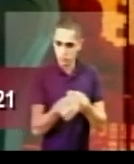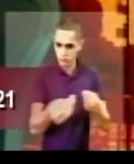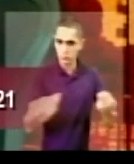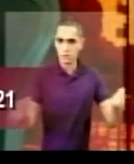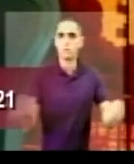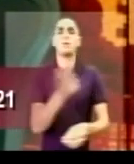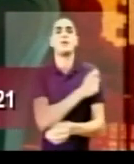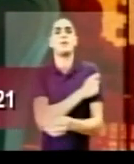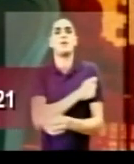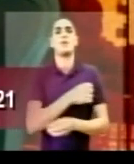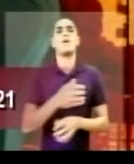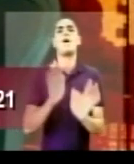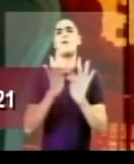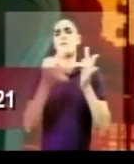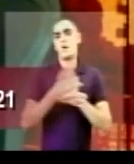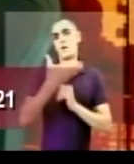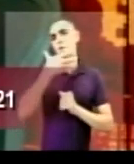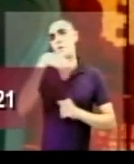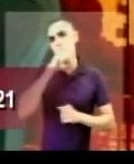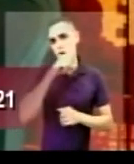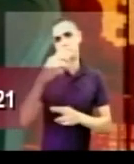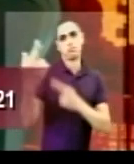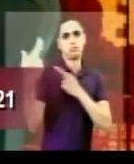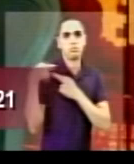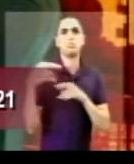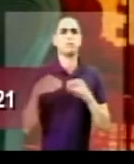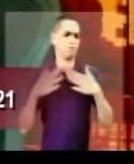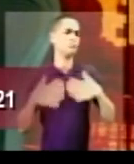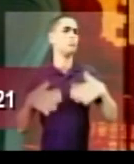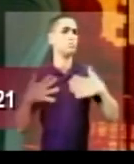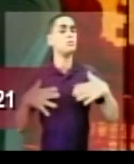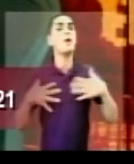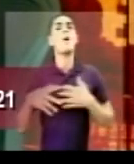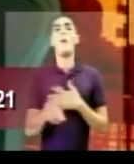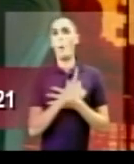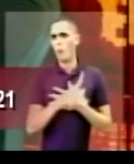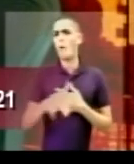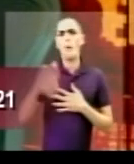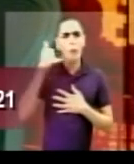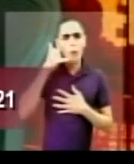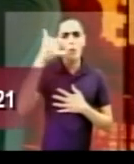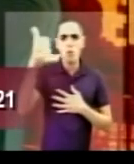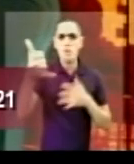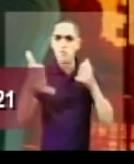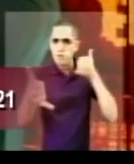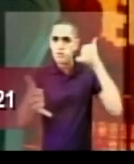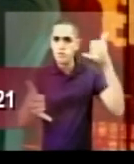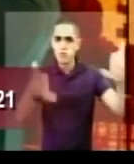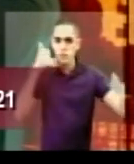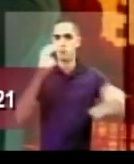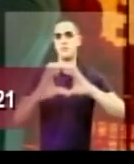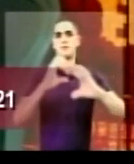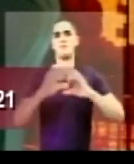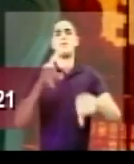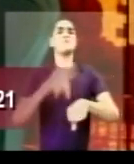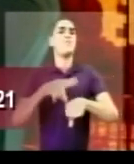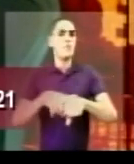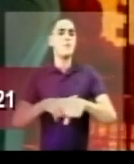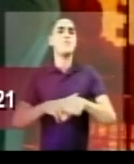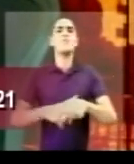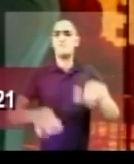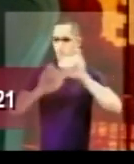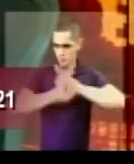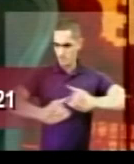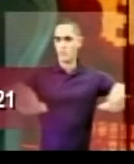pais e responsáveis podem ficar tranquilos. Os professores entrarão em contato, num primeiro momento, para passar